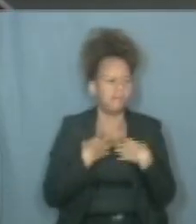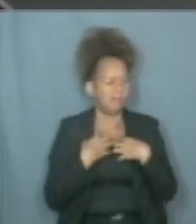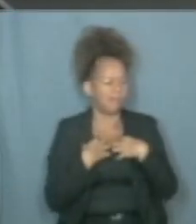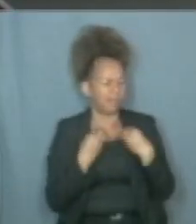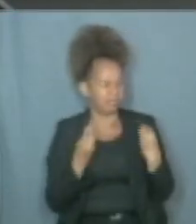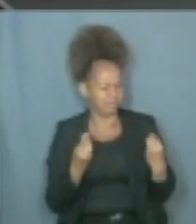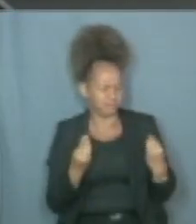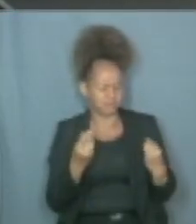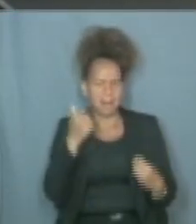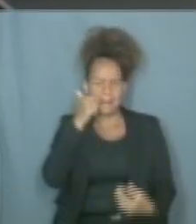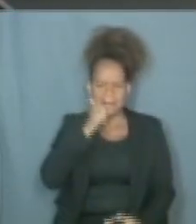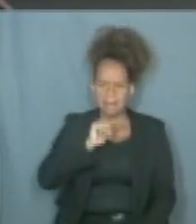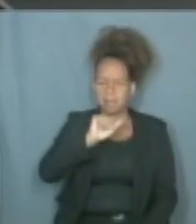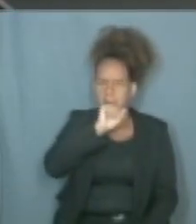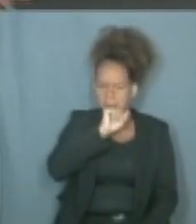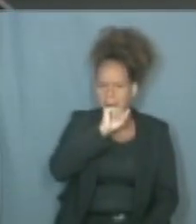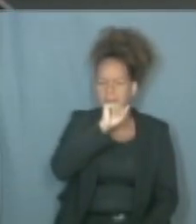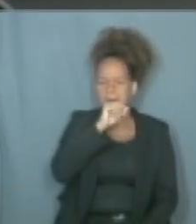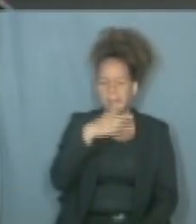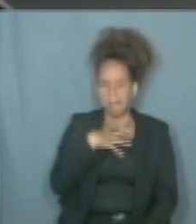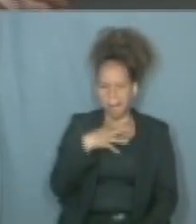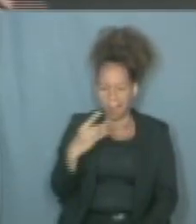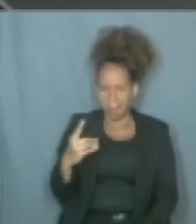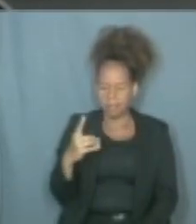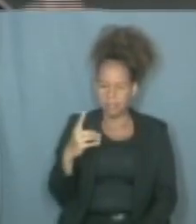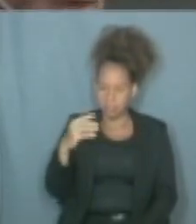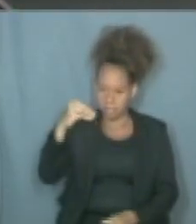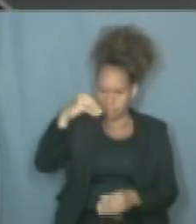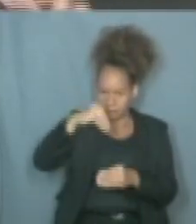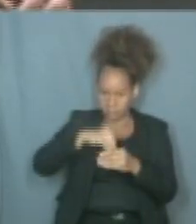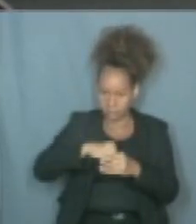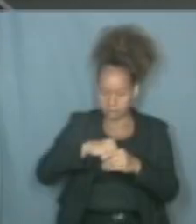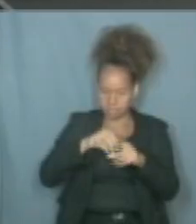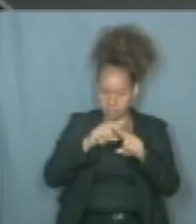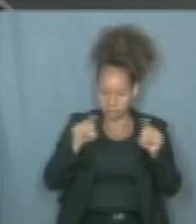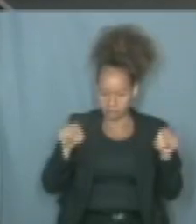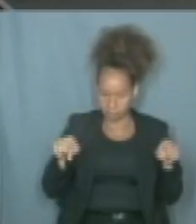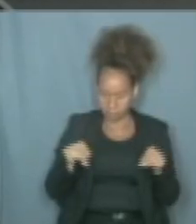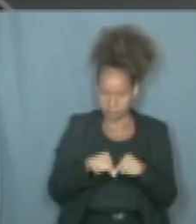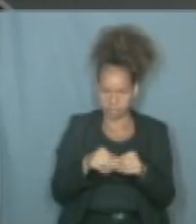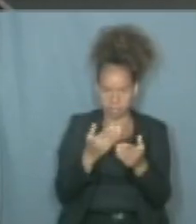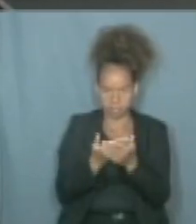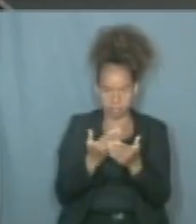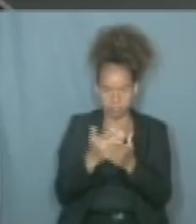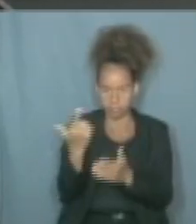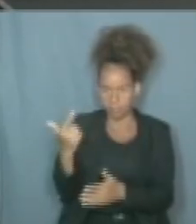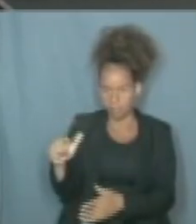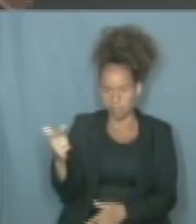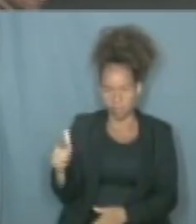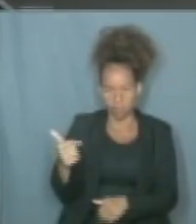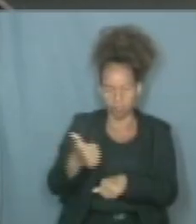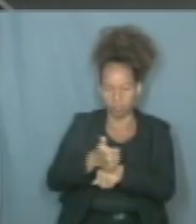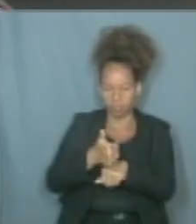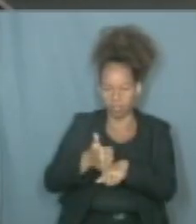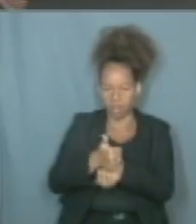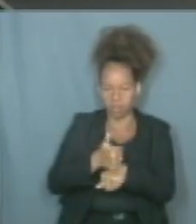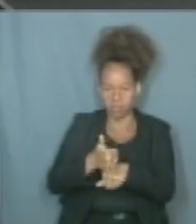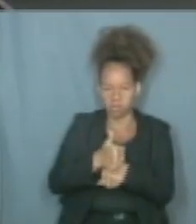sentido as mães acompanharem os filhos dentro das salas de aula, porque não tem